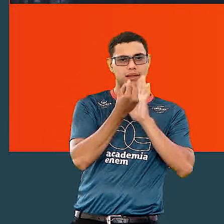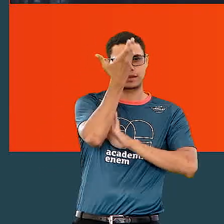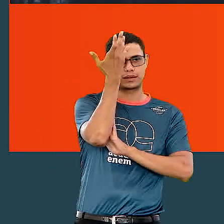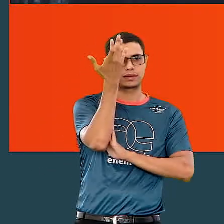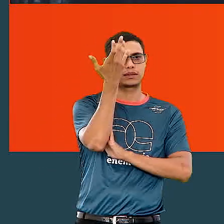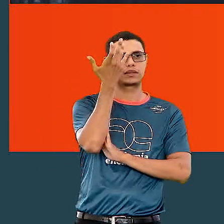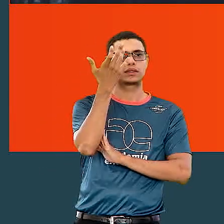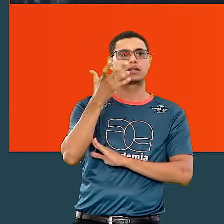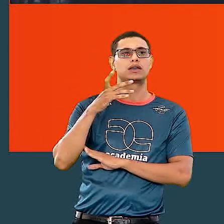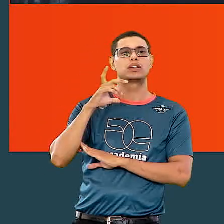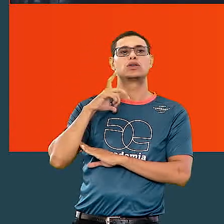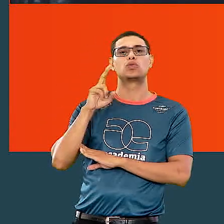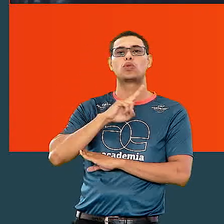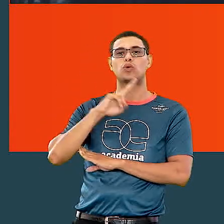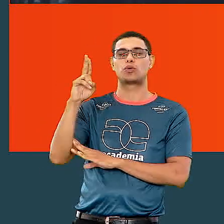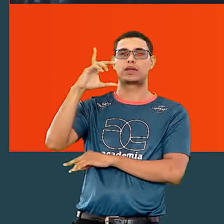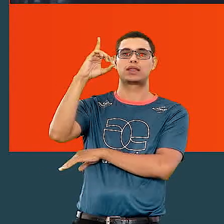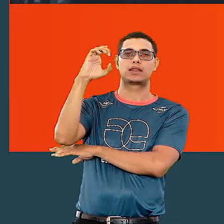de